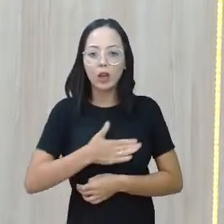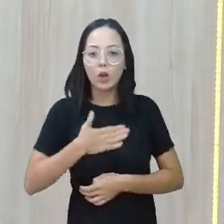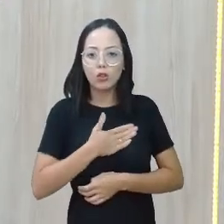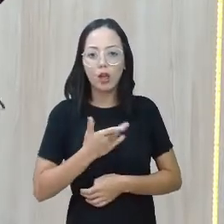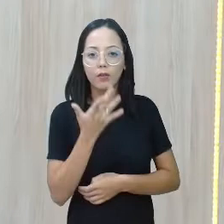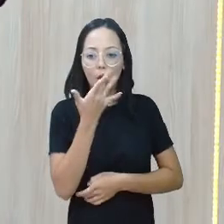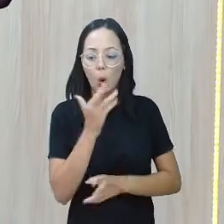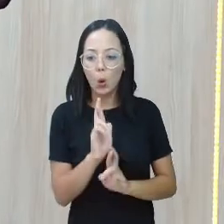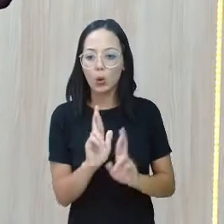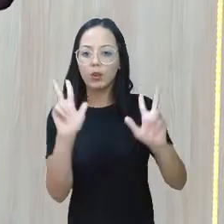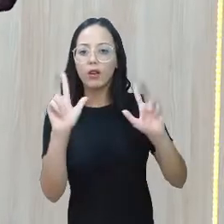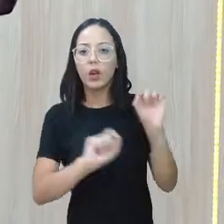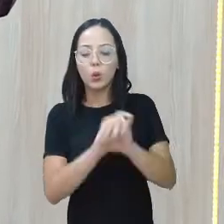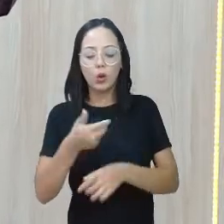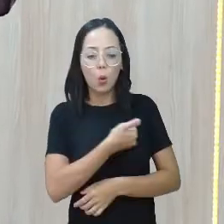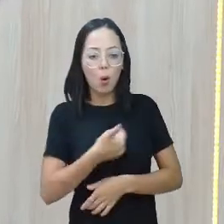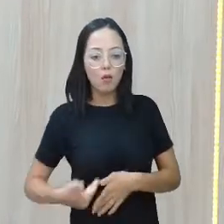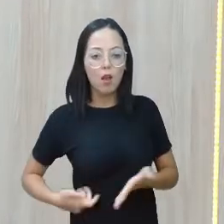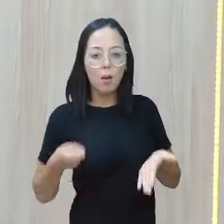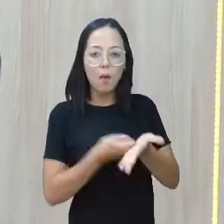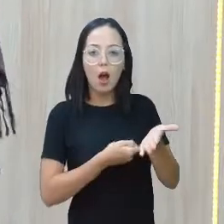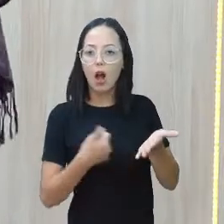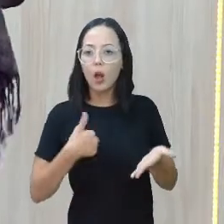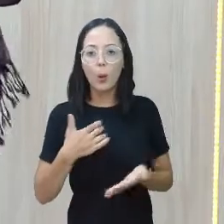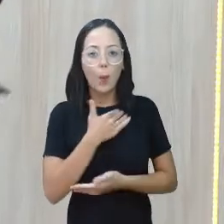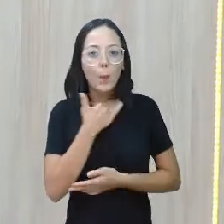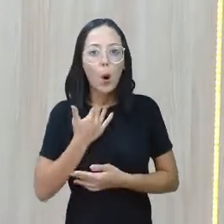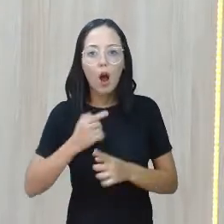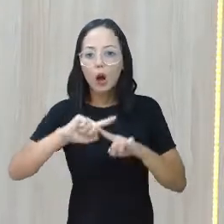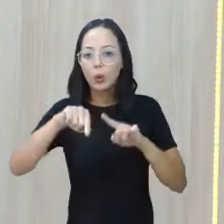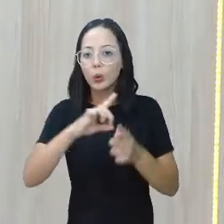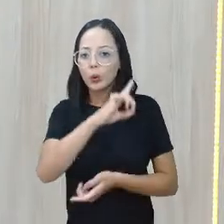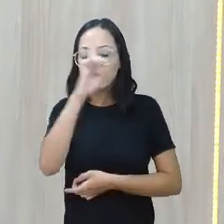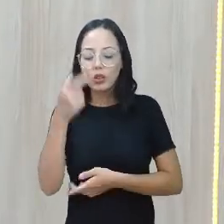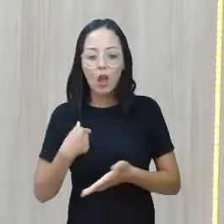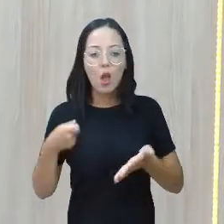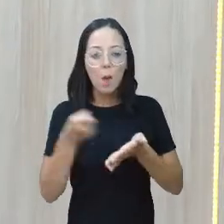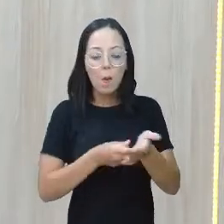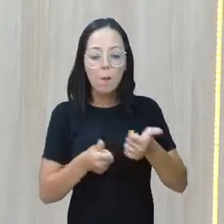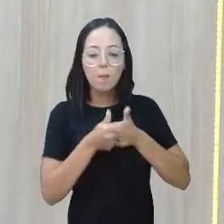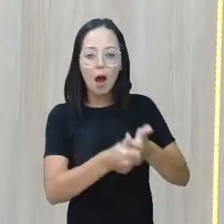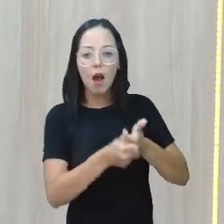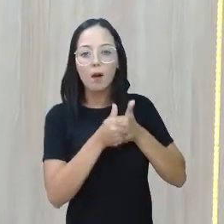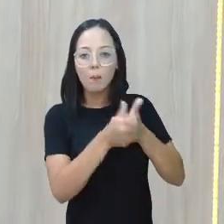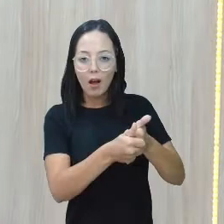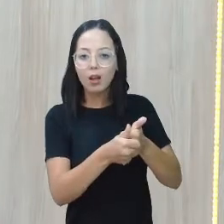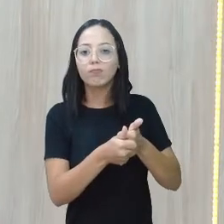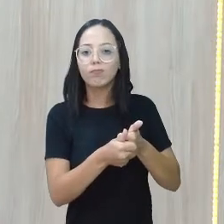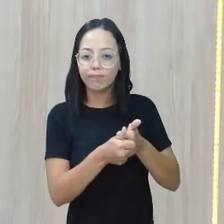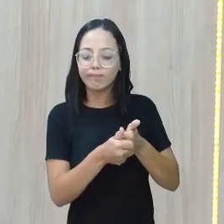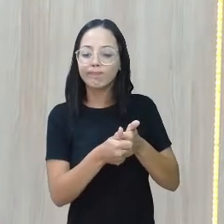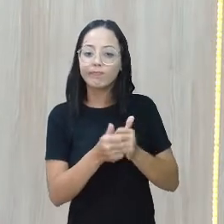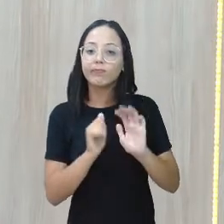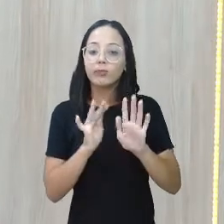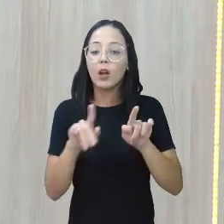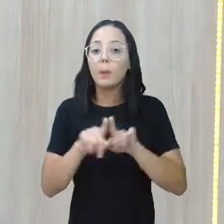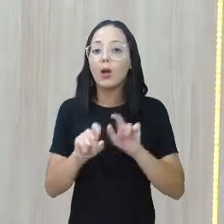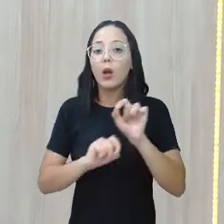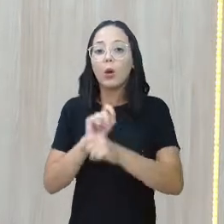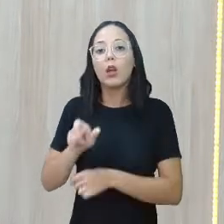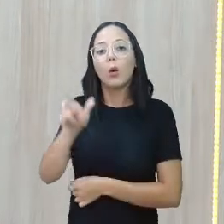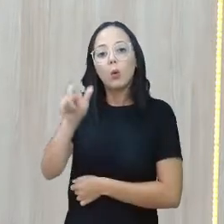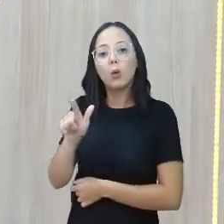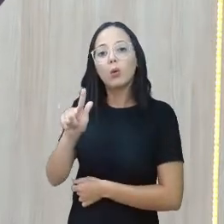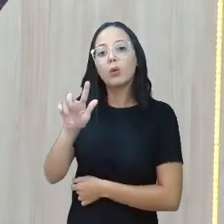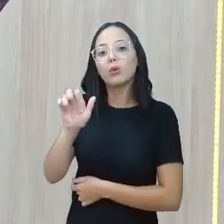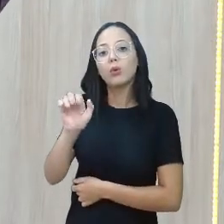cor diferente da que o governo colocava, eu era morta no outro dia, eu era perseguida, não é? Inclusive o Geraldo